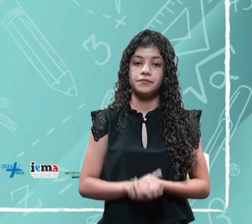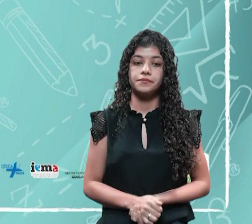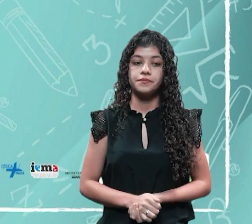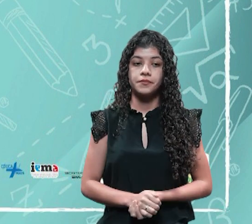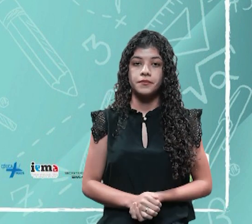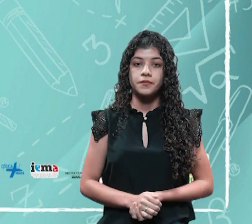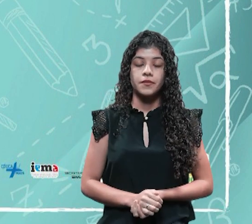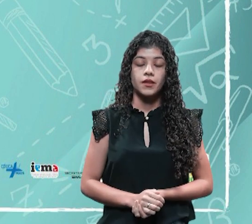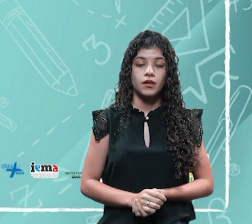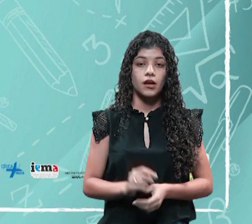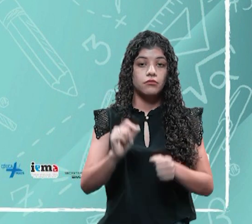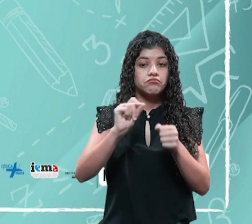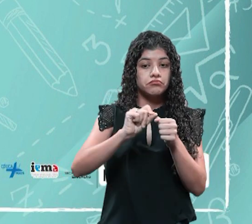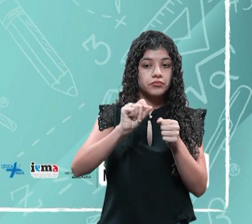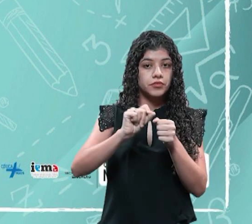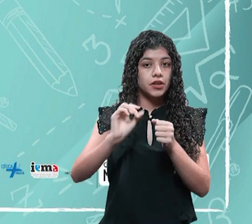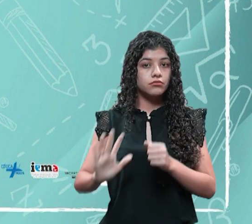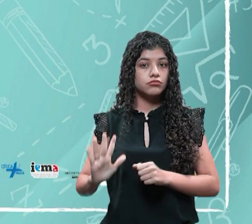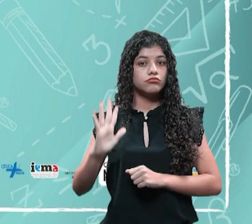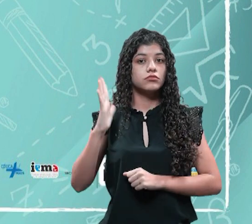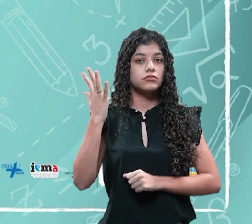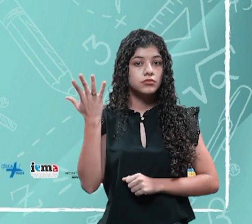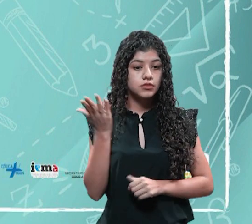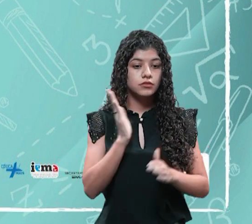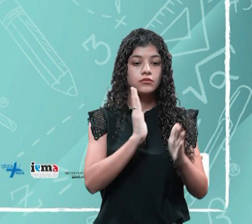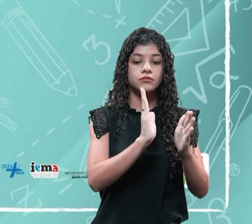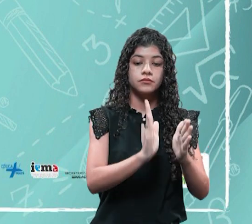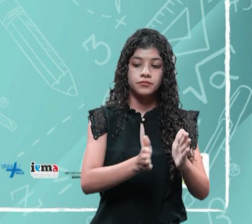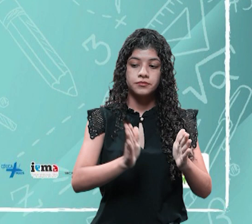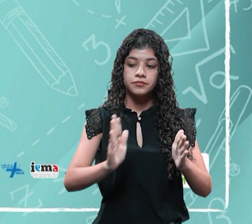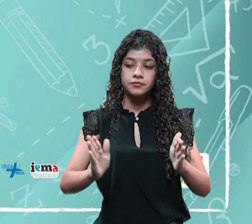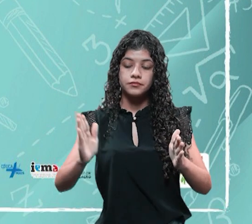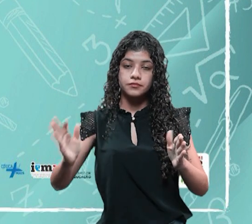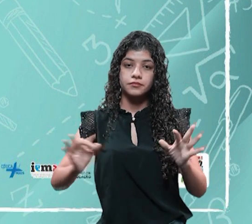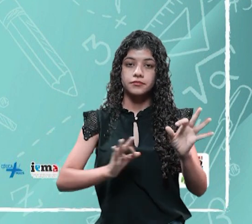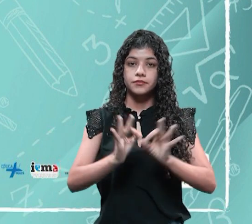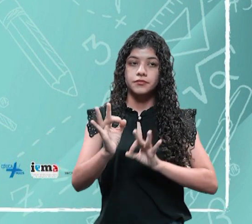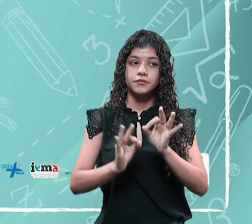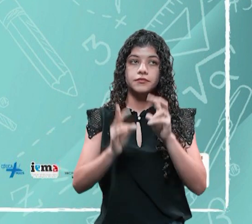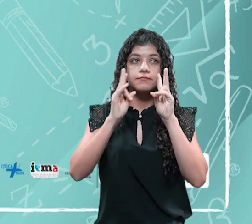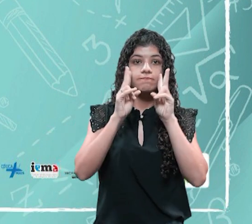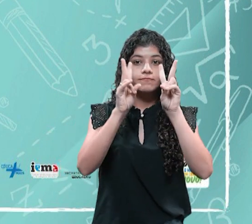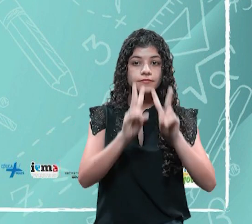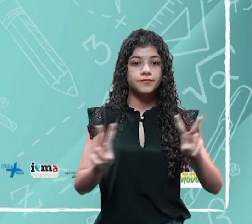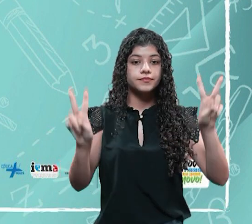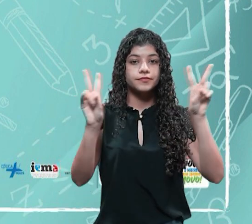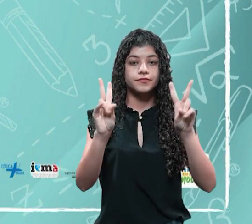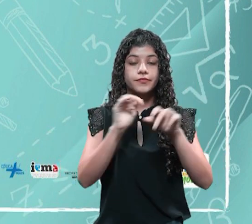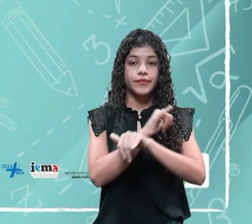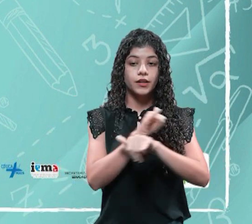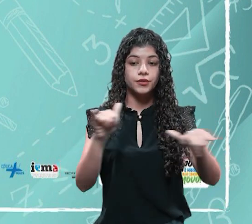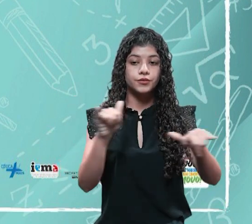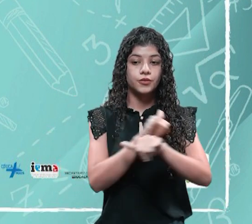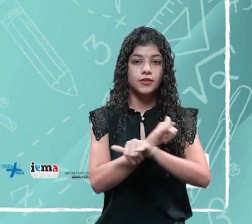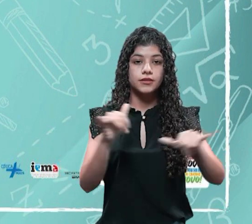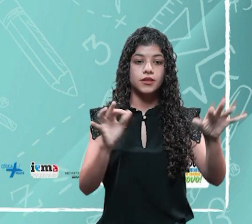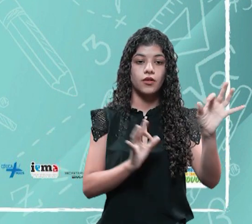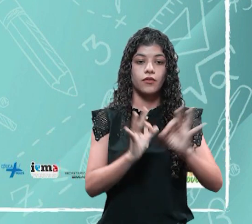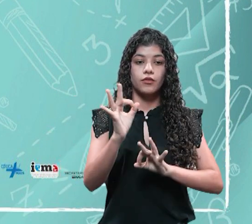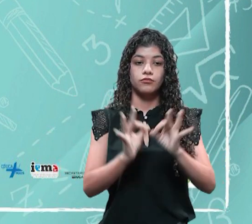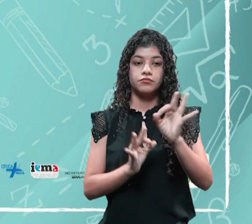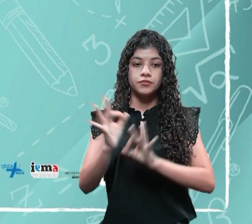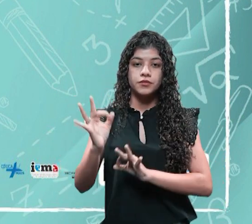as atividades, né, que é o planejamento, a programação visual, a divulgação, a